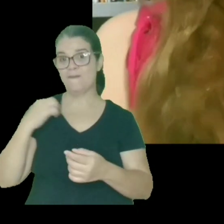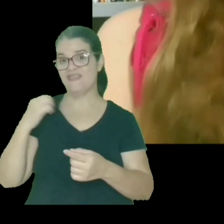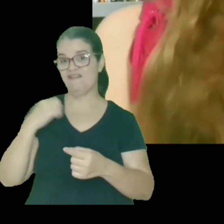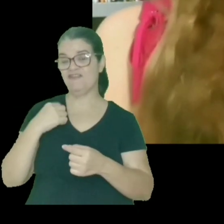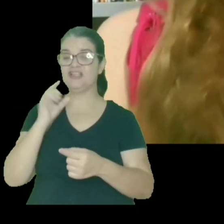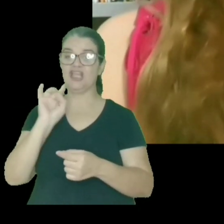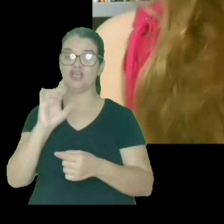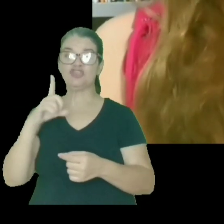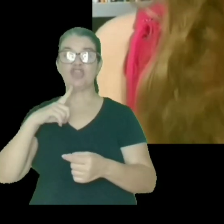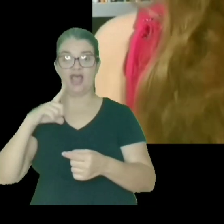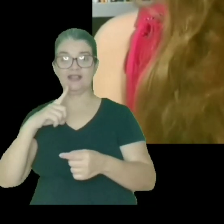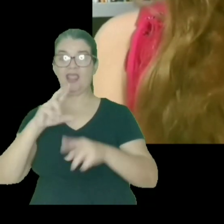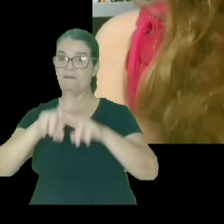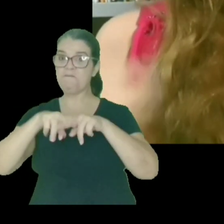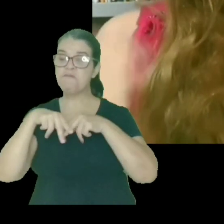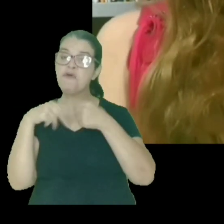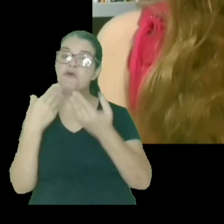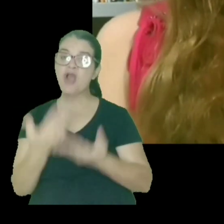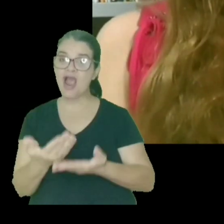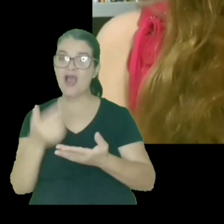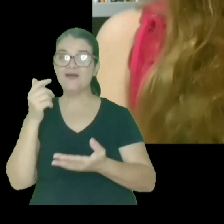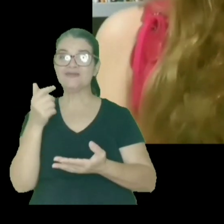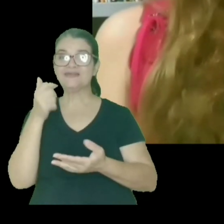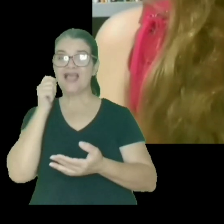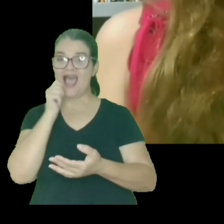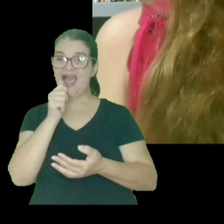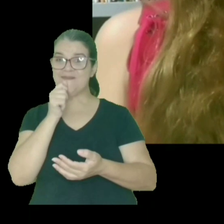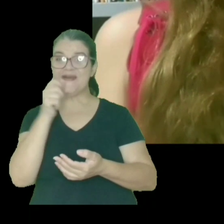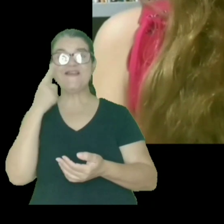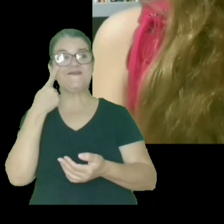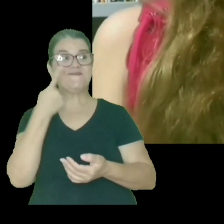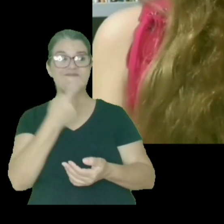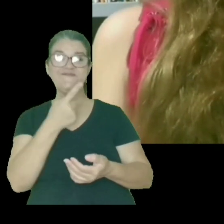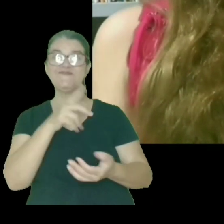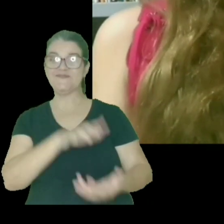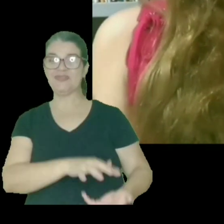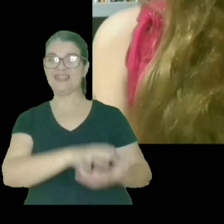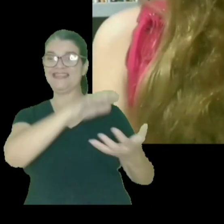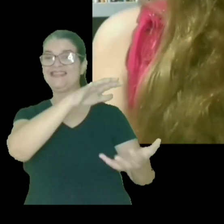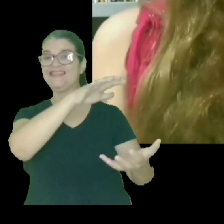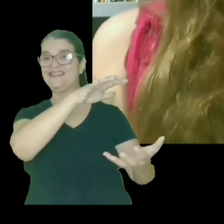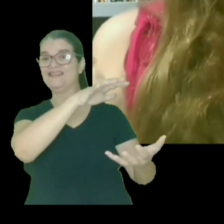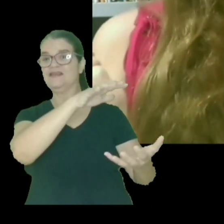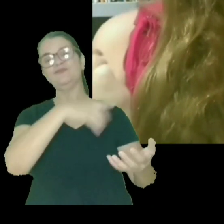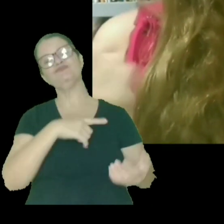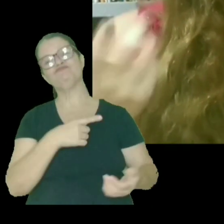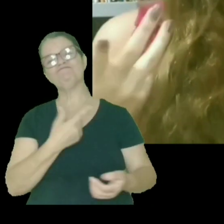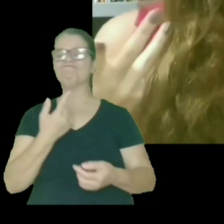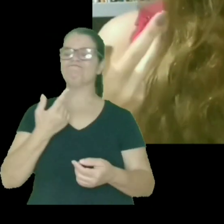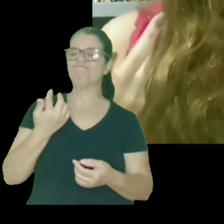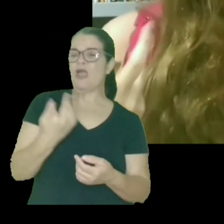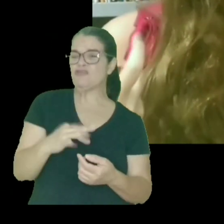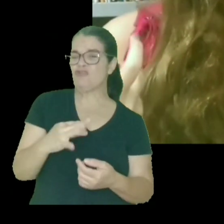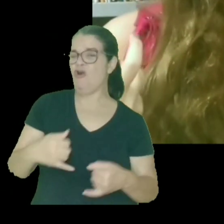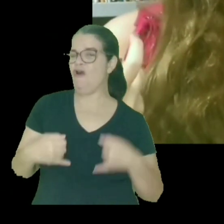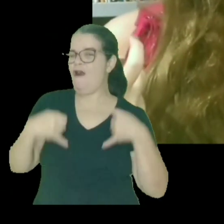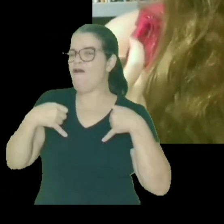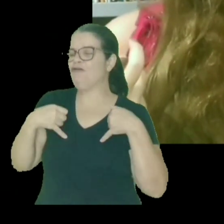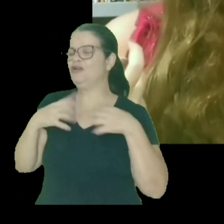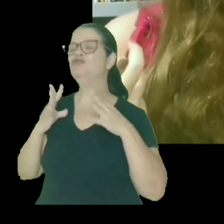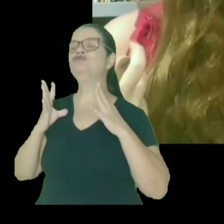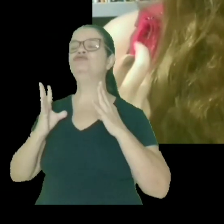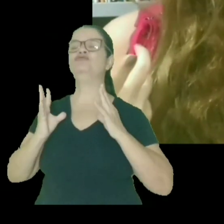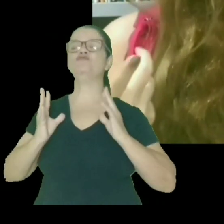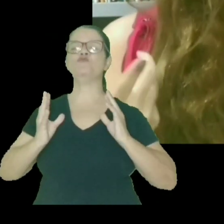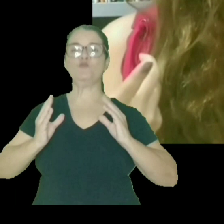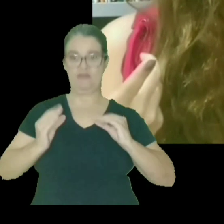existir por causa das sobras de outra, engoli com alguma dor meu orgulho que